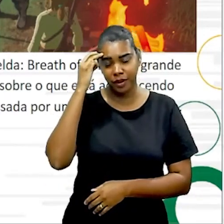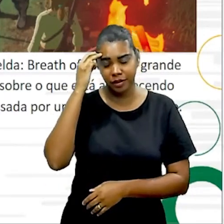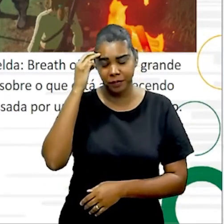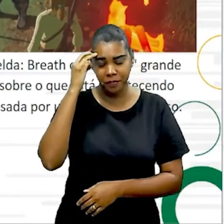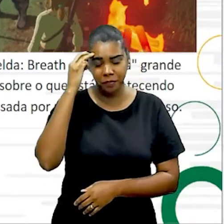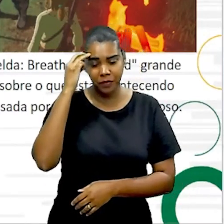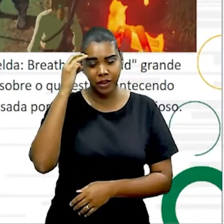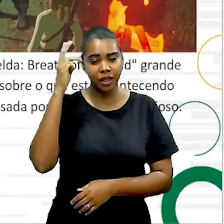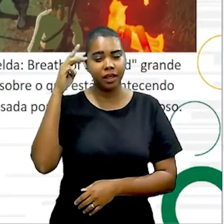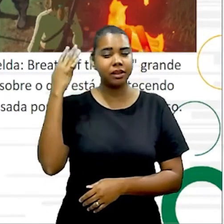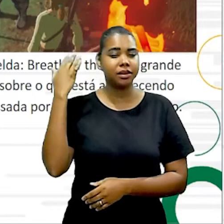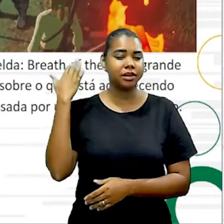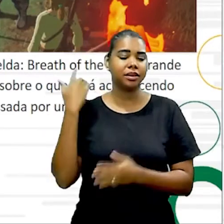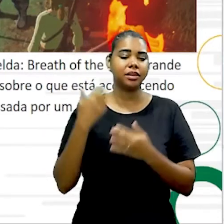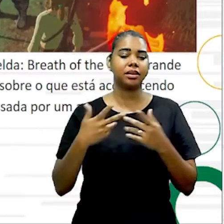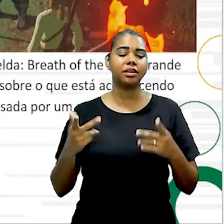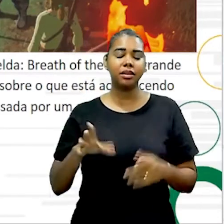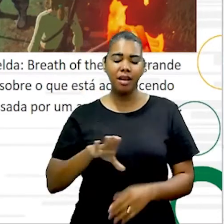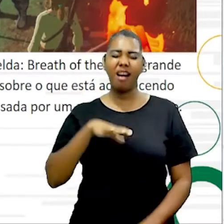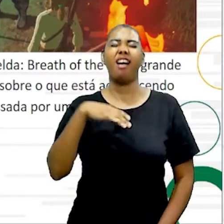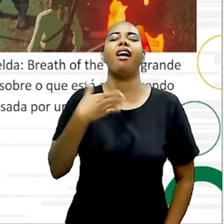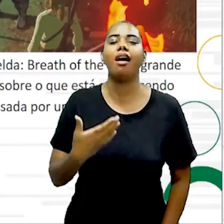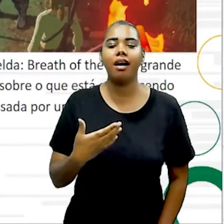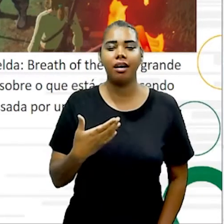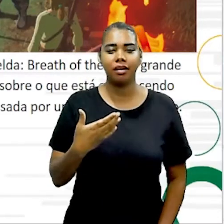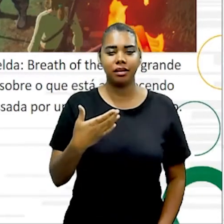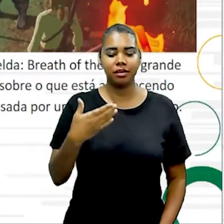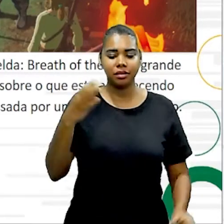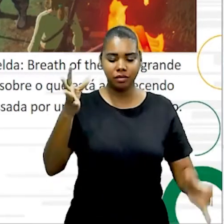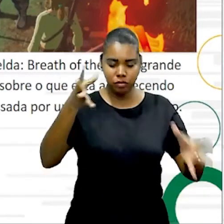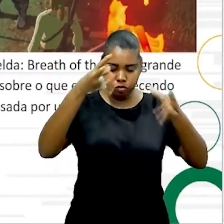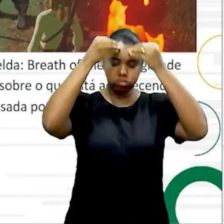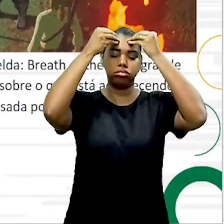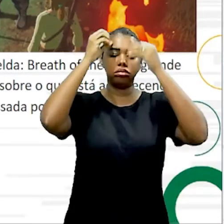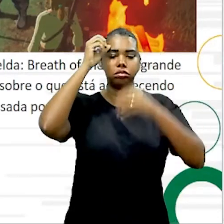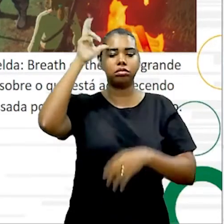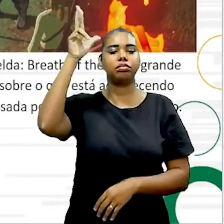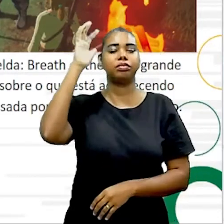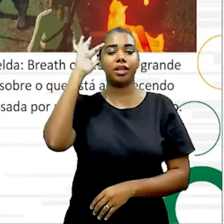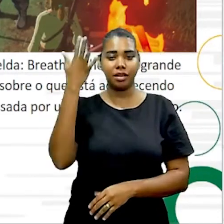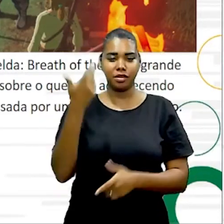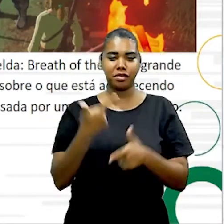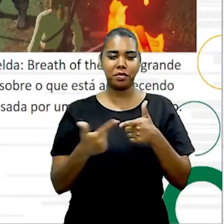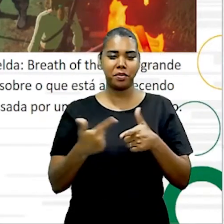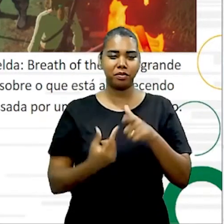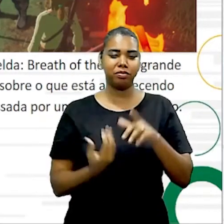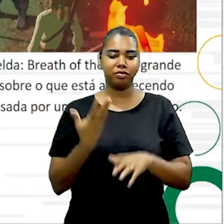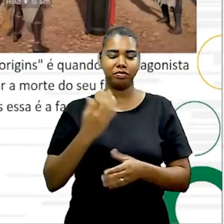mas algo impulsiona os saberes do personagem a resolver aquele problema.